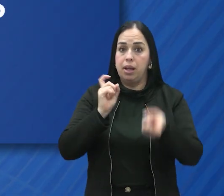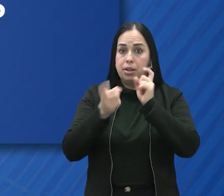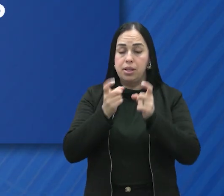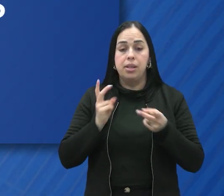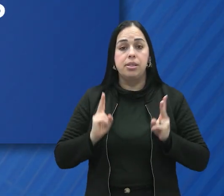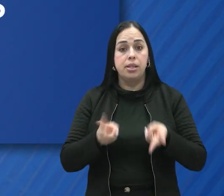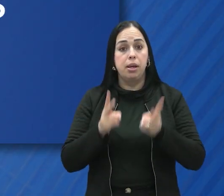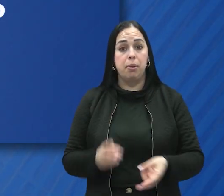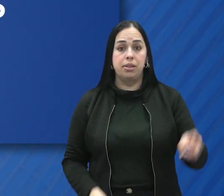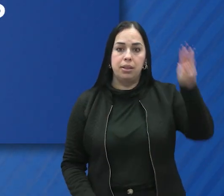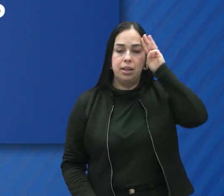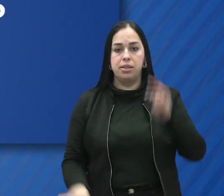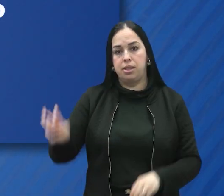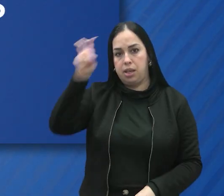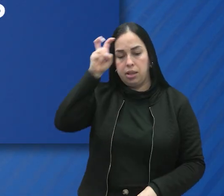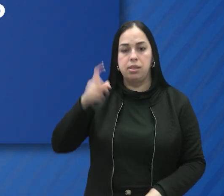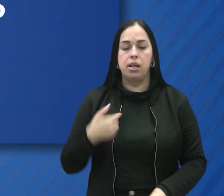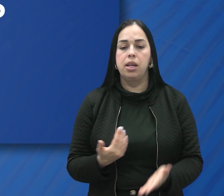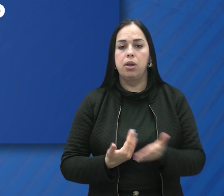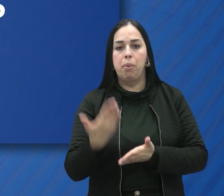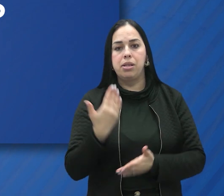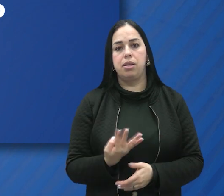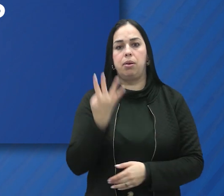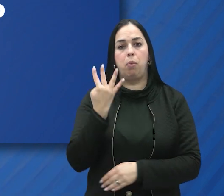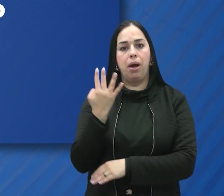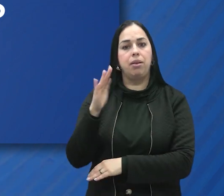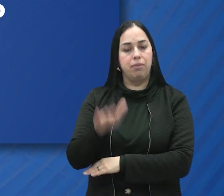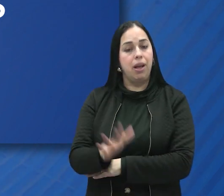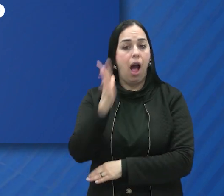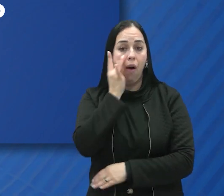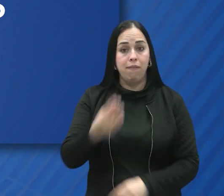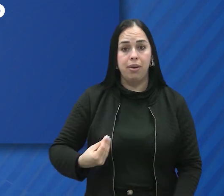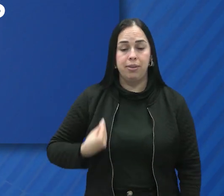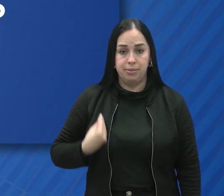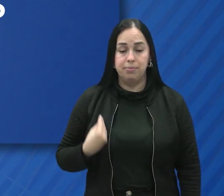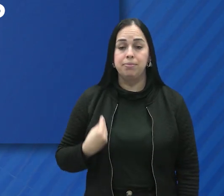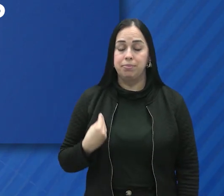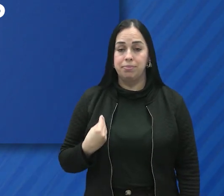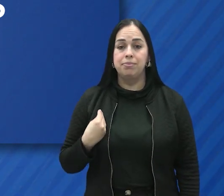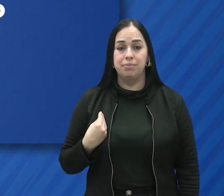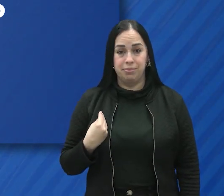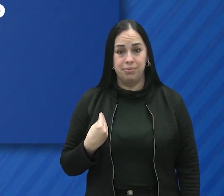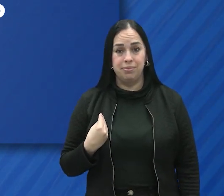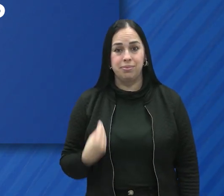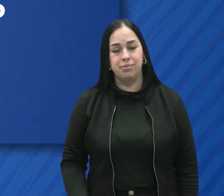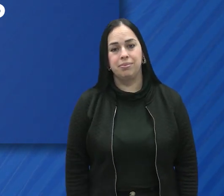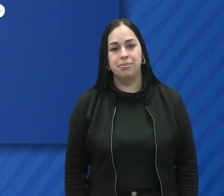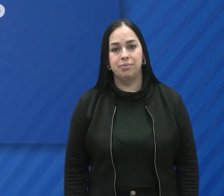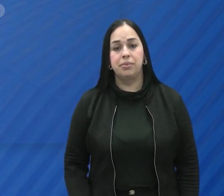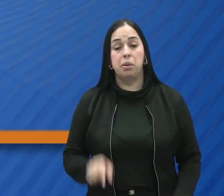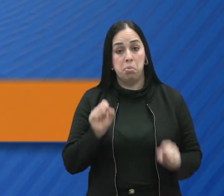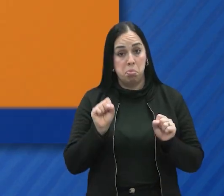Câmara são realizadas todas as terças e quintas, com transmissão ao vivo a partir das 4 horas da